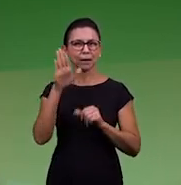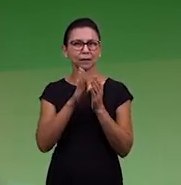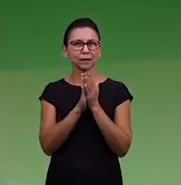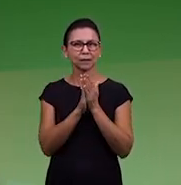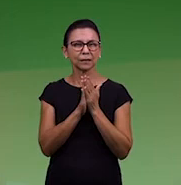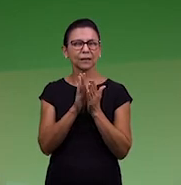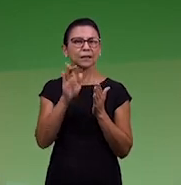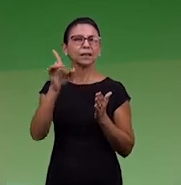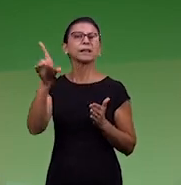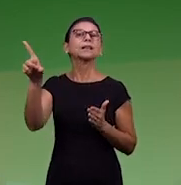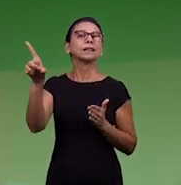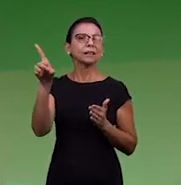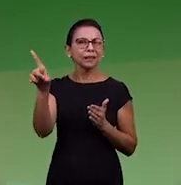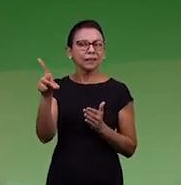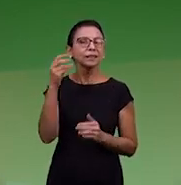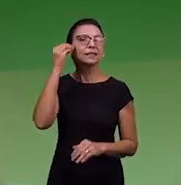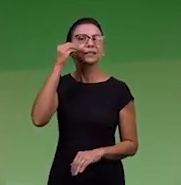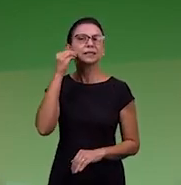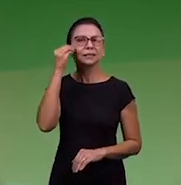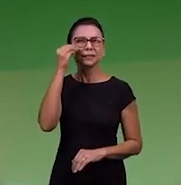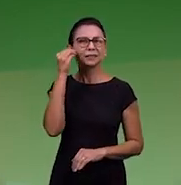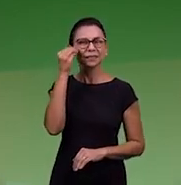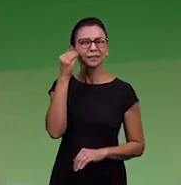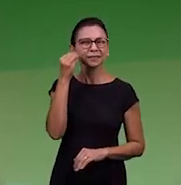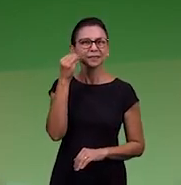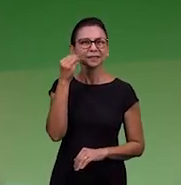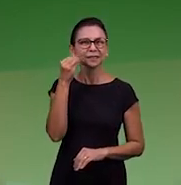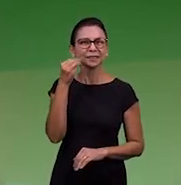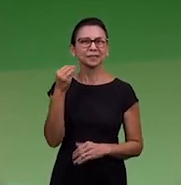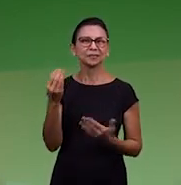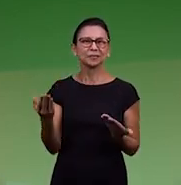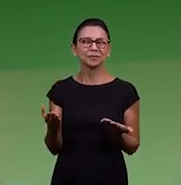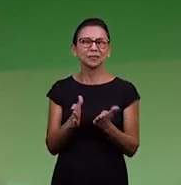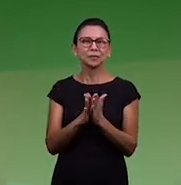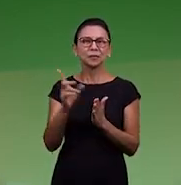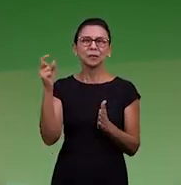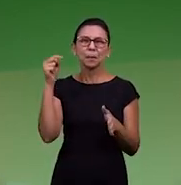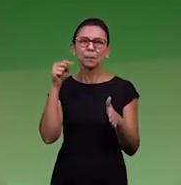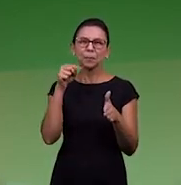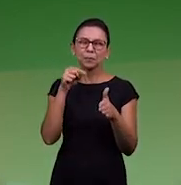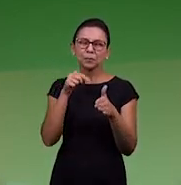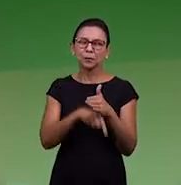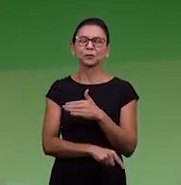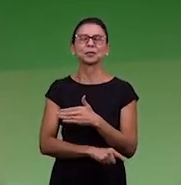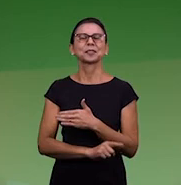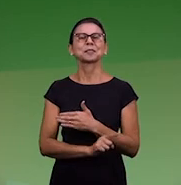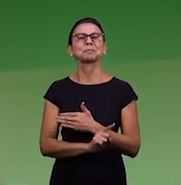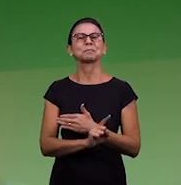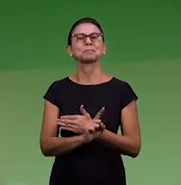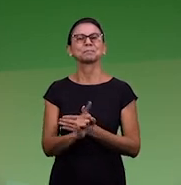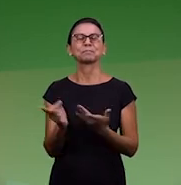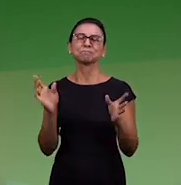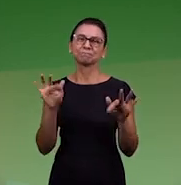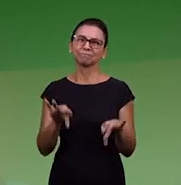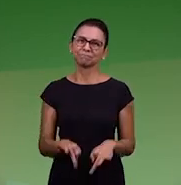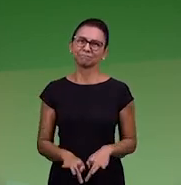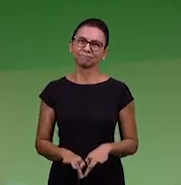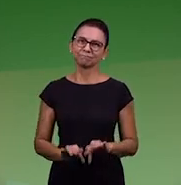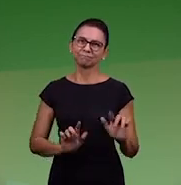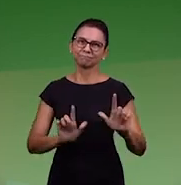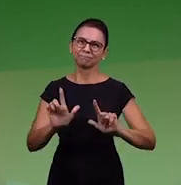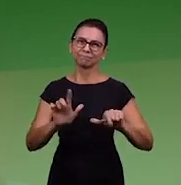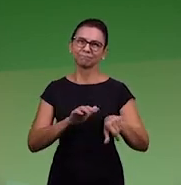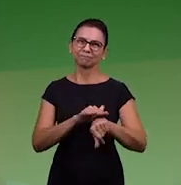do Senhor e a sua experiência com esta palavra seja aprofundada. Nós estamos assim encerrando mais